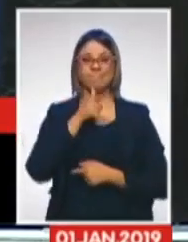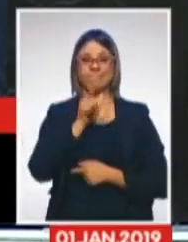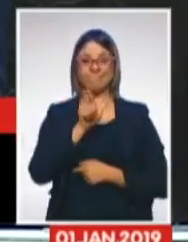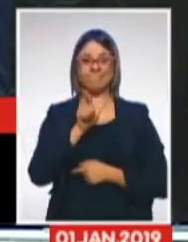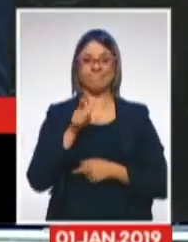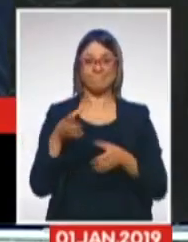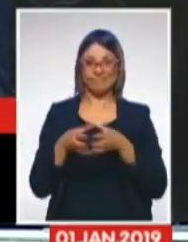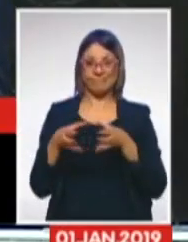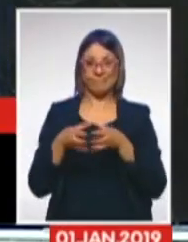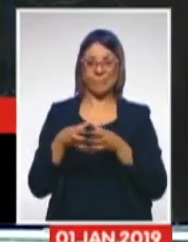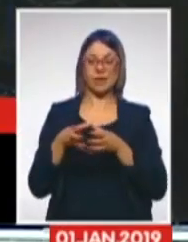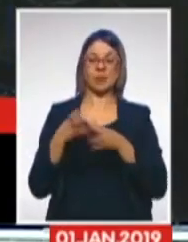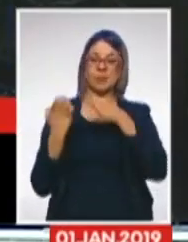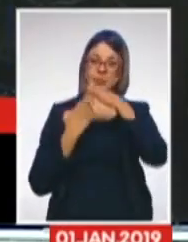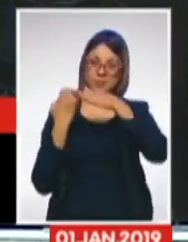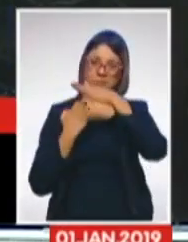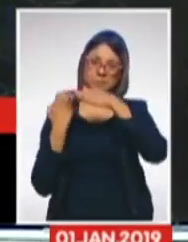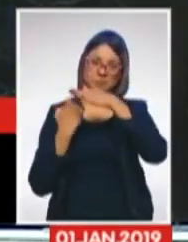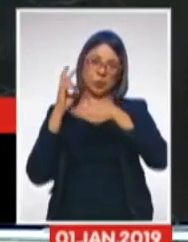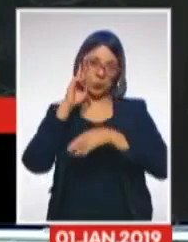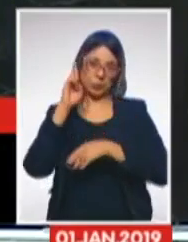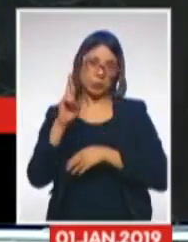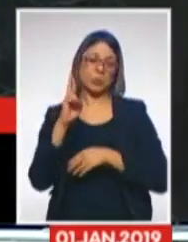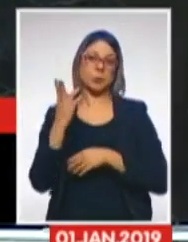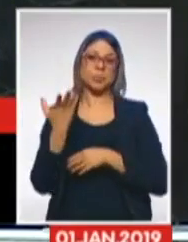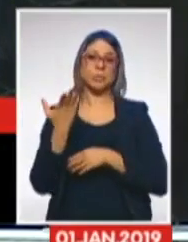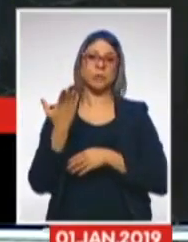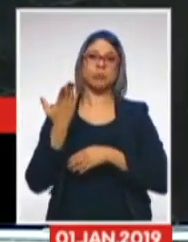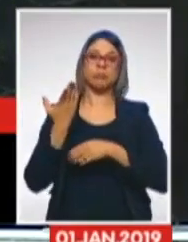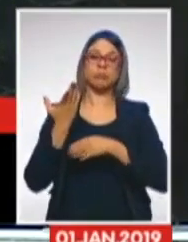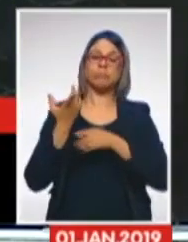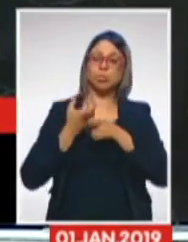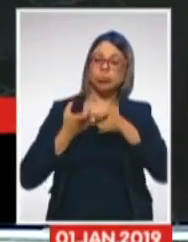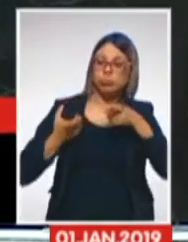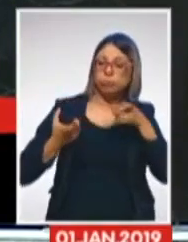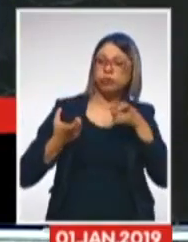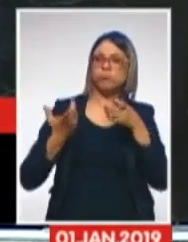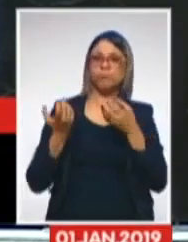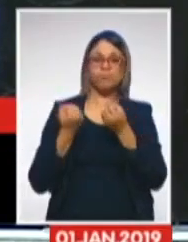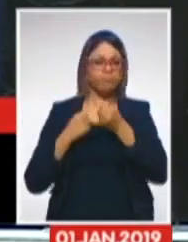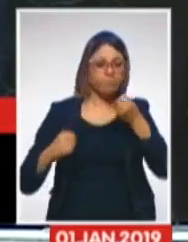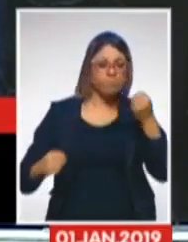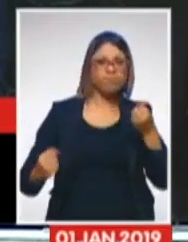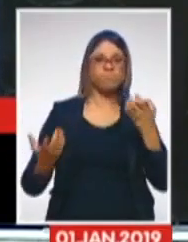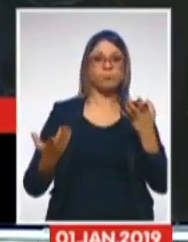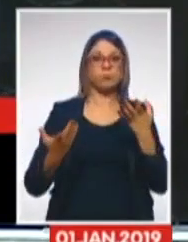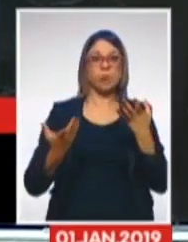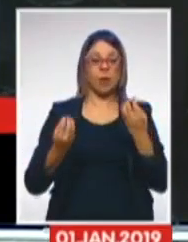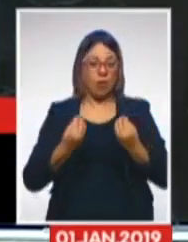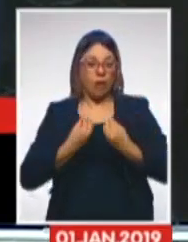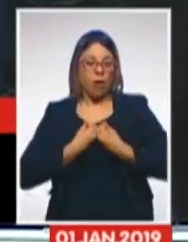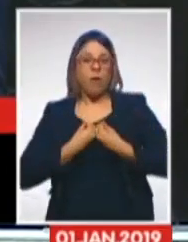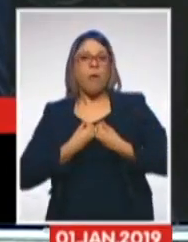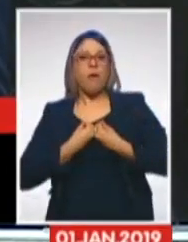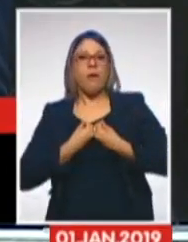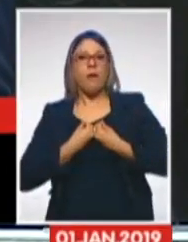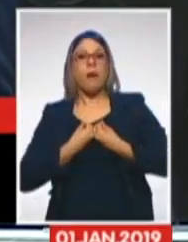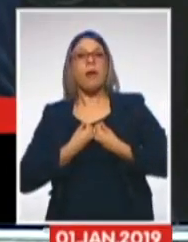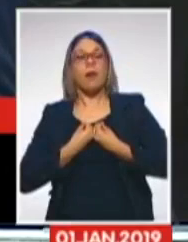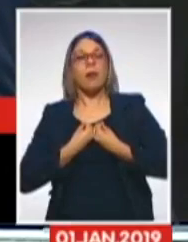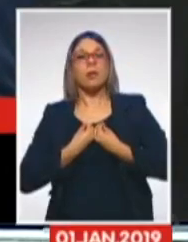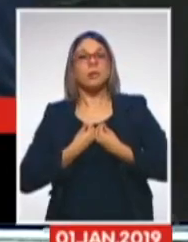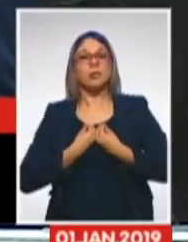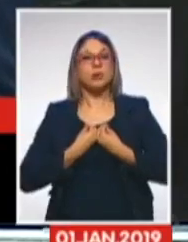grupo empresarial crescer ao longo desses anos, de modo que me permitisse, inclusive, sair de